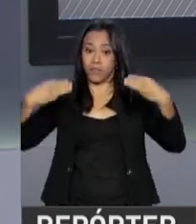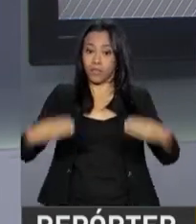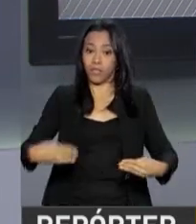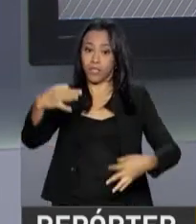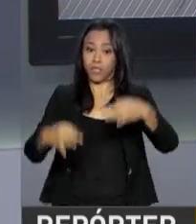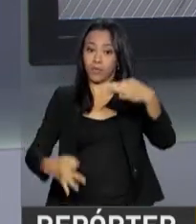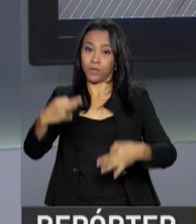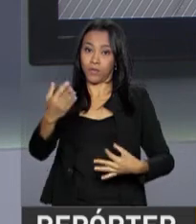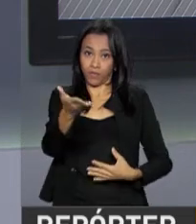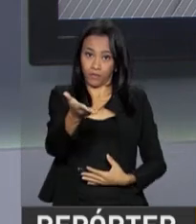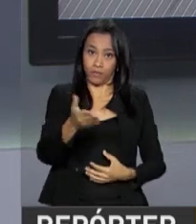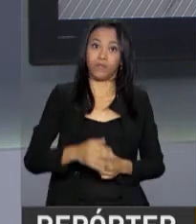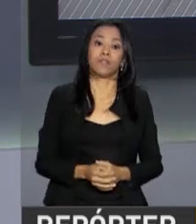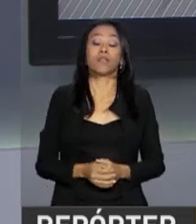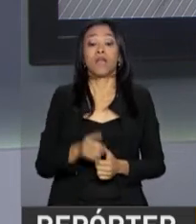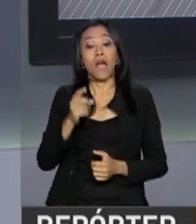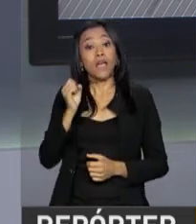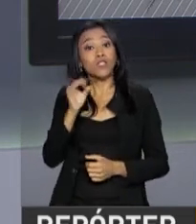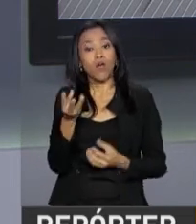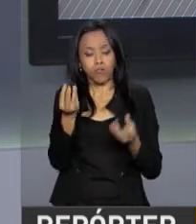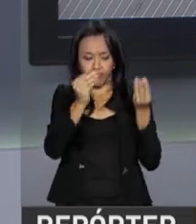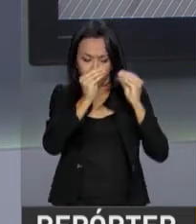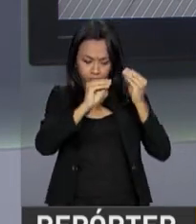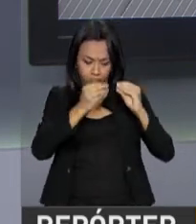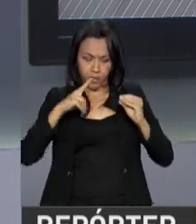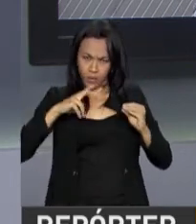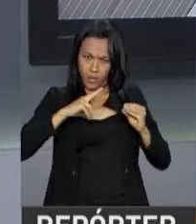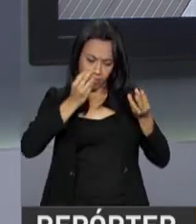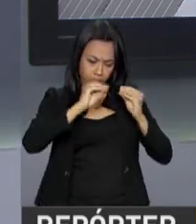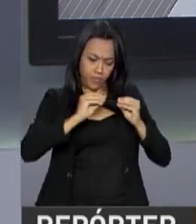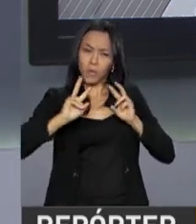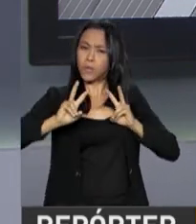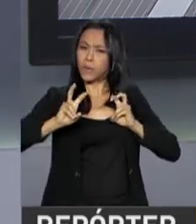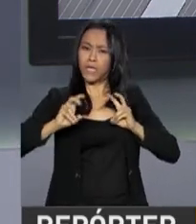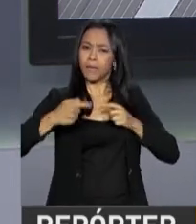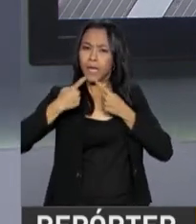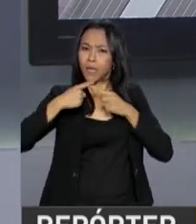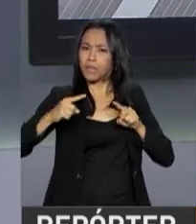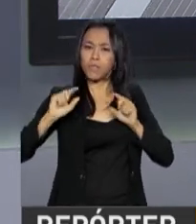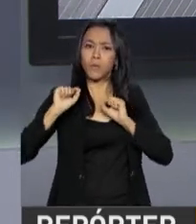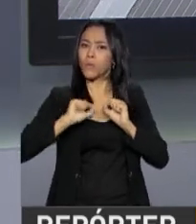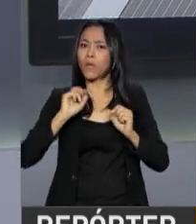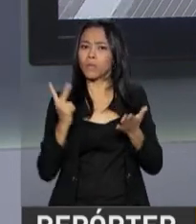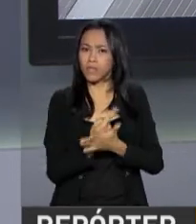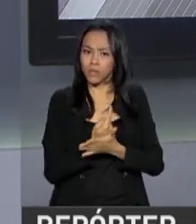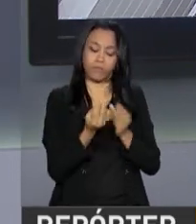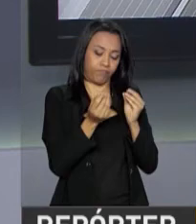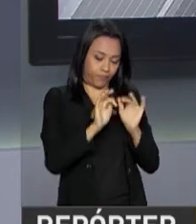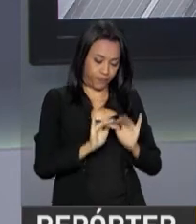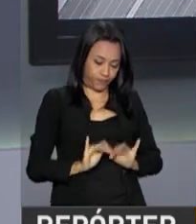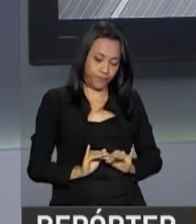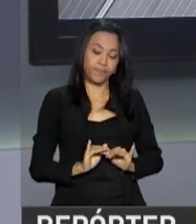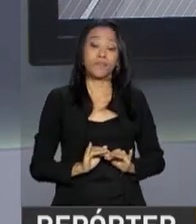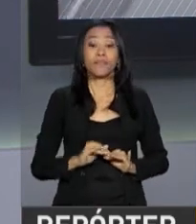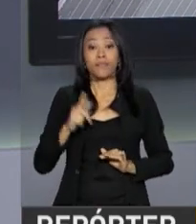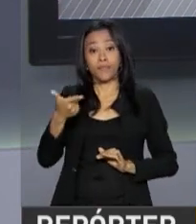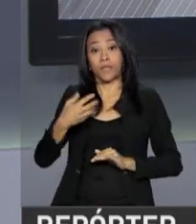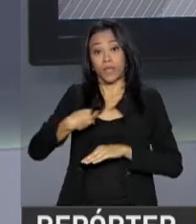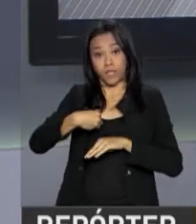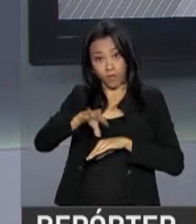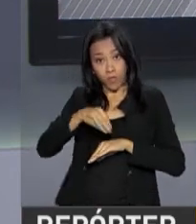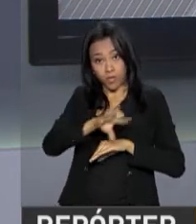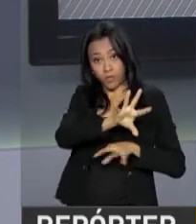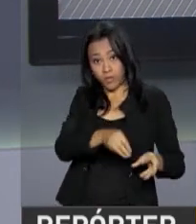na aba ouvidoria aí basta preencher os dados pessoais o assunto e fazer a descrição do registro as informações são encaminhadas